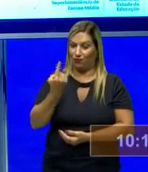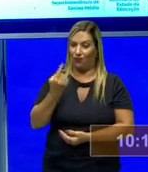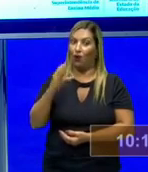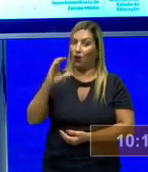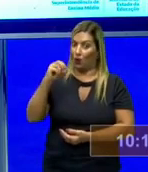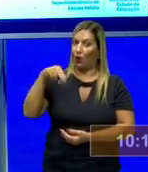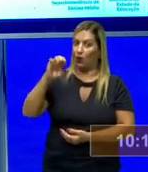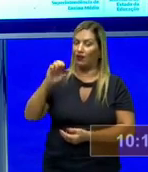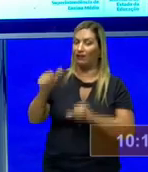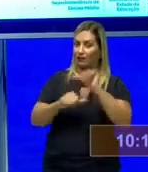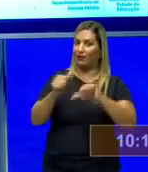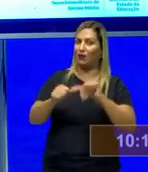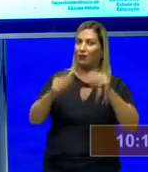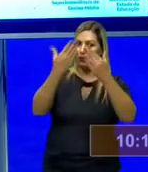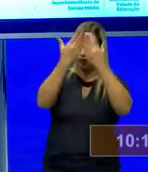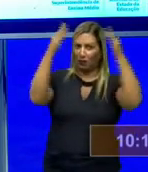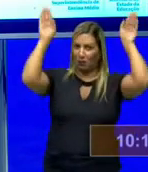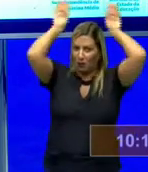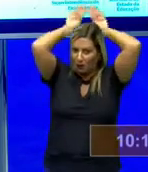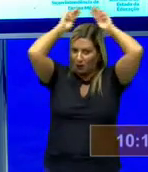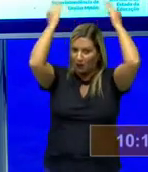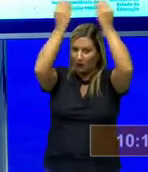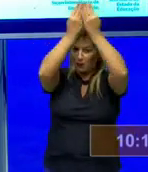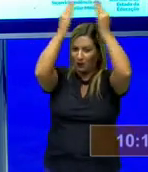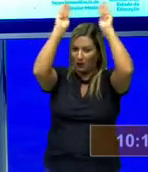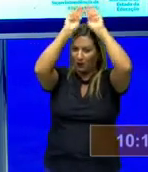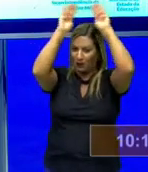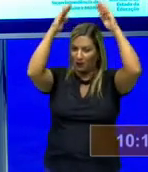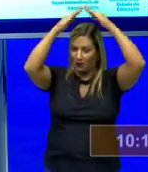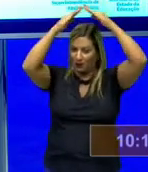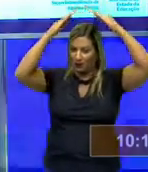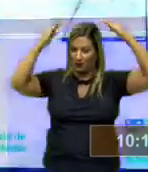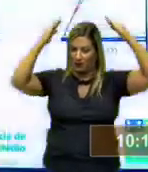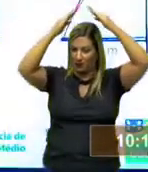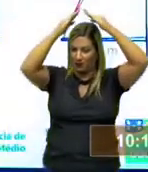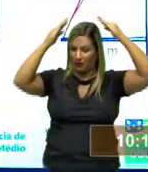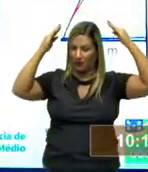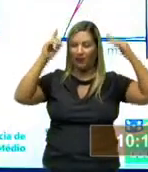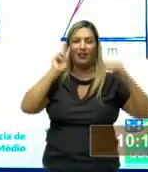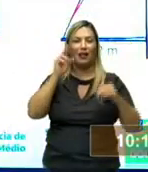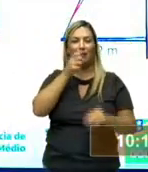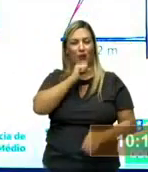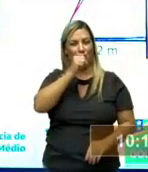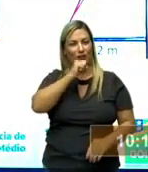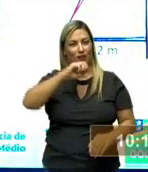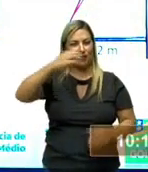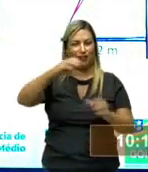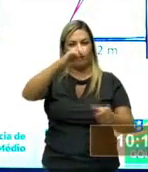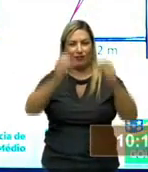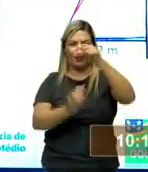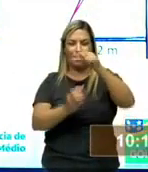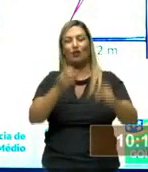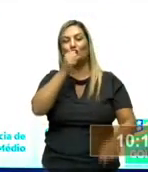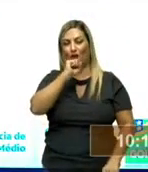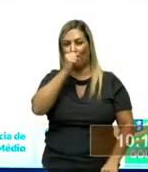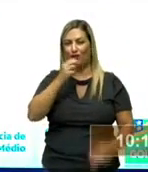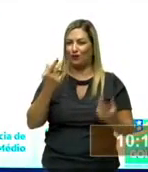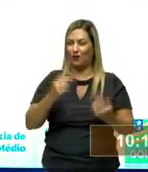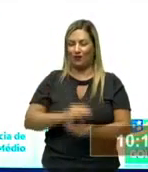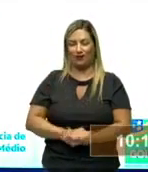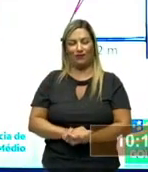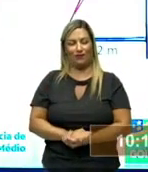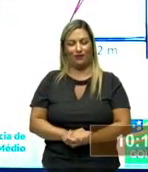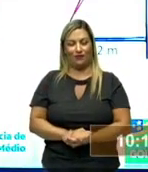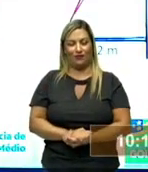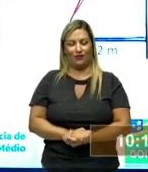virar um cone para virar um chapeuzinho aí vai virar um negócio de sorvete que a gente tomar um sorvete Beleza então